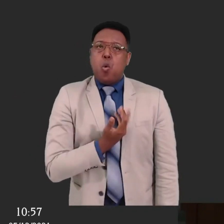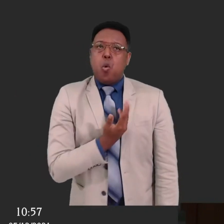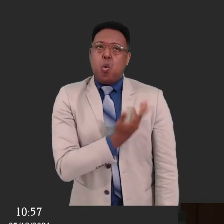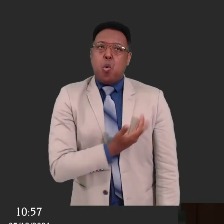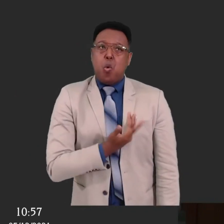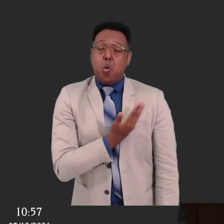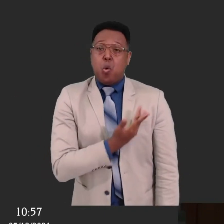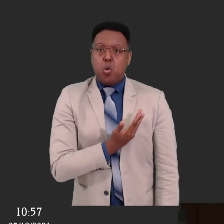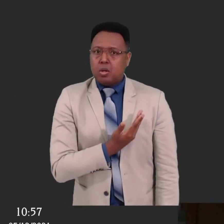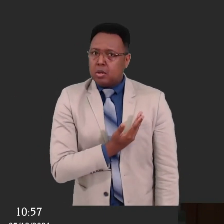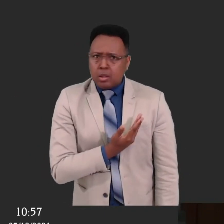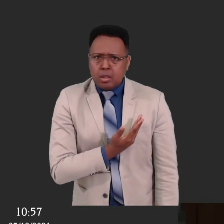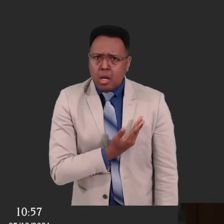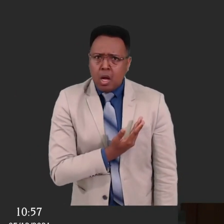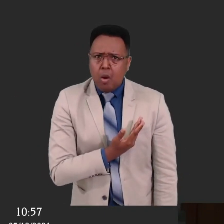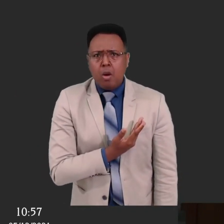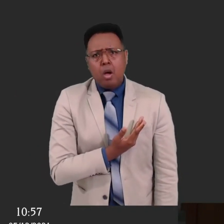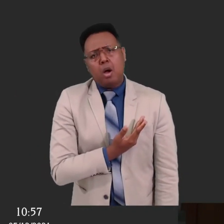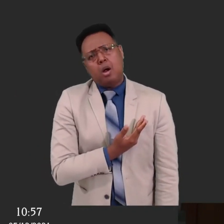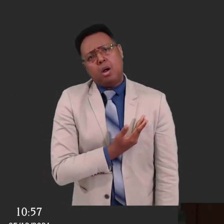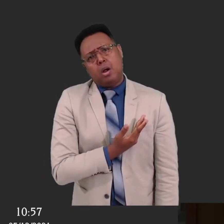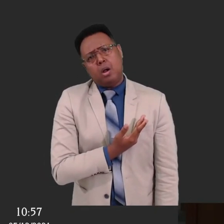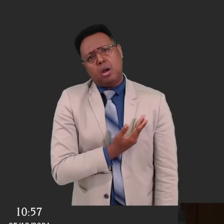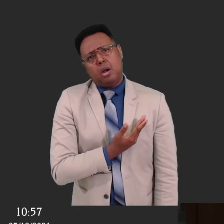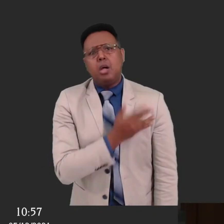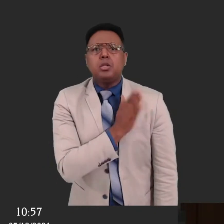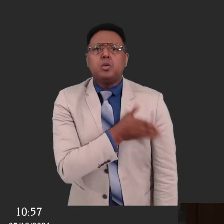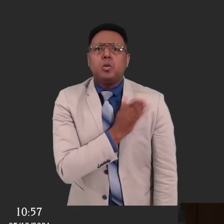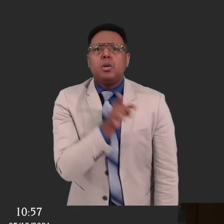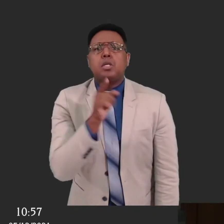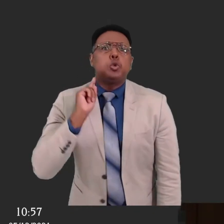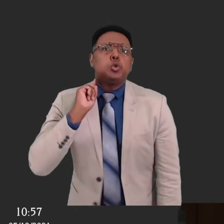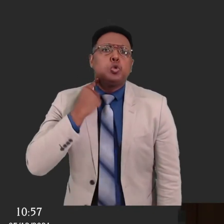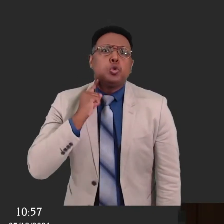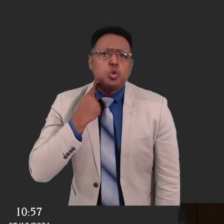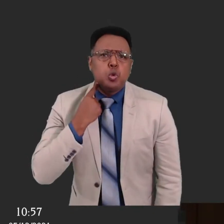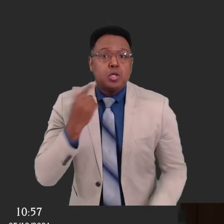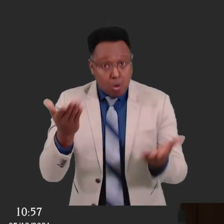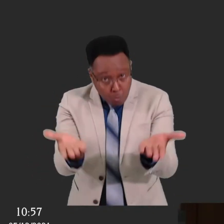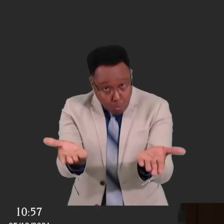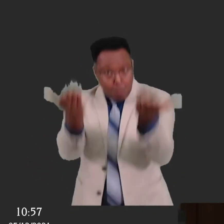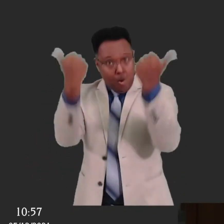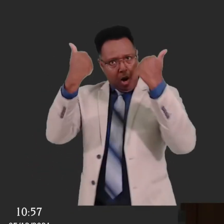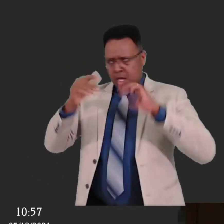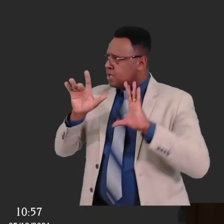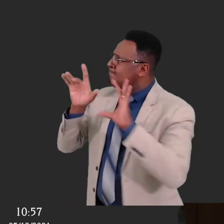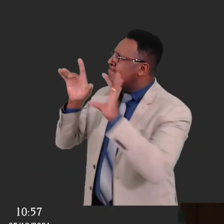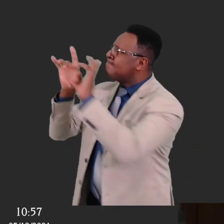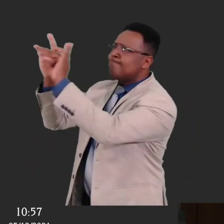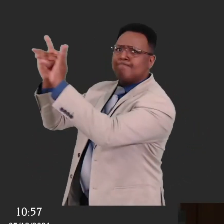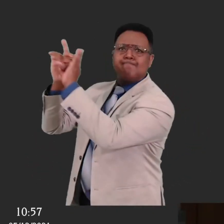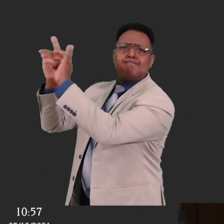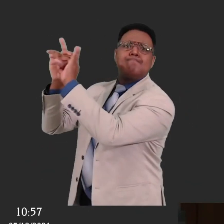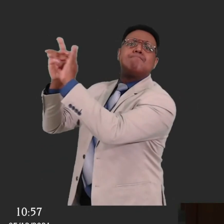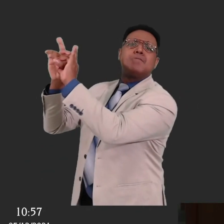aí. Mas vamos ficar mais em comunhão? Quem sabe, irmãos? Porque o